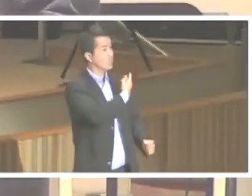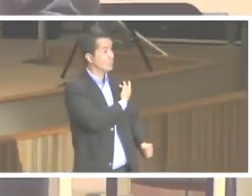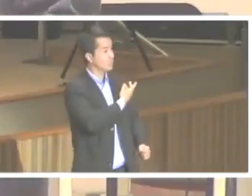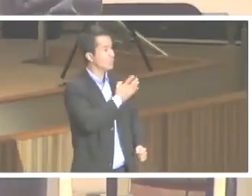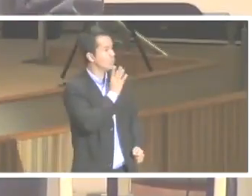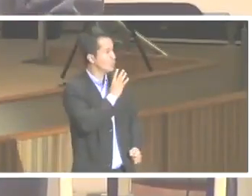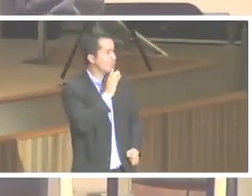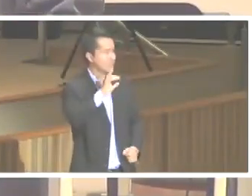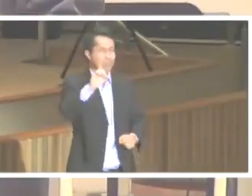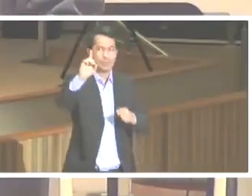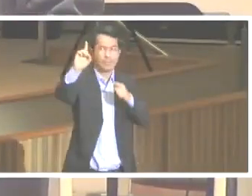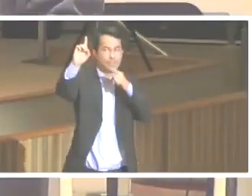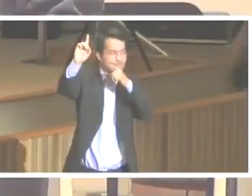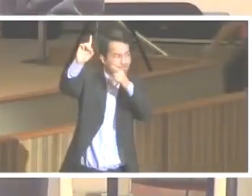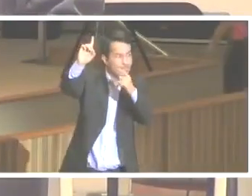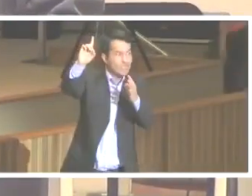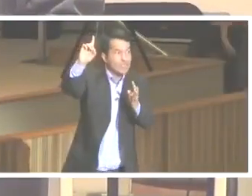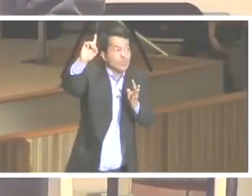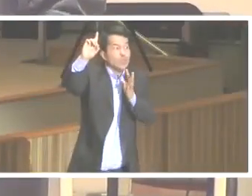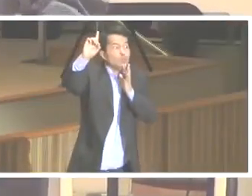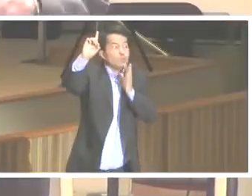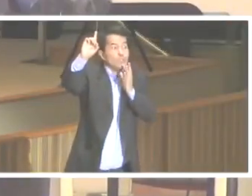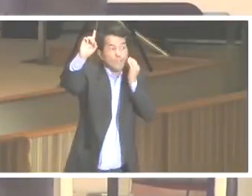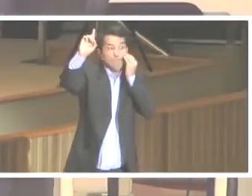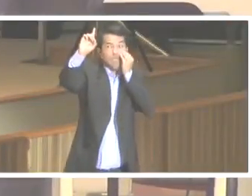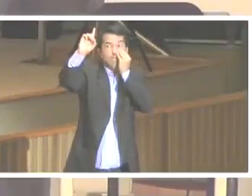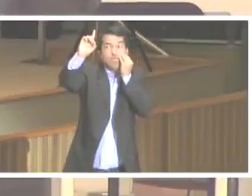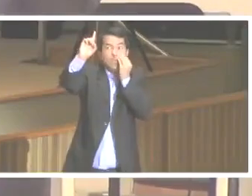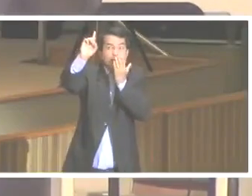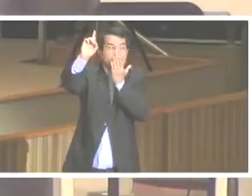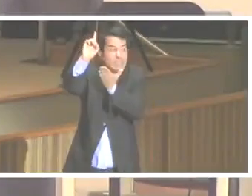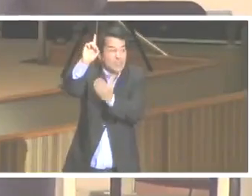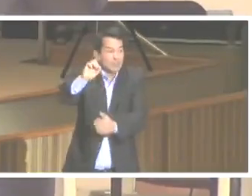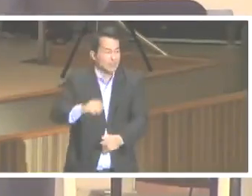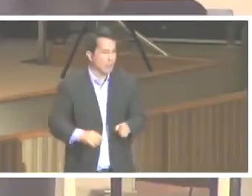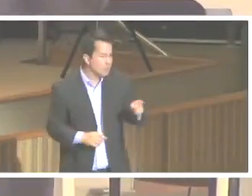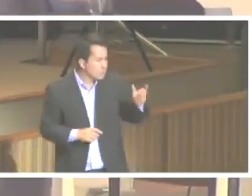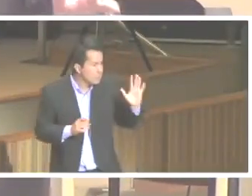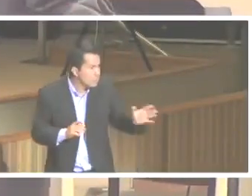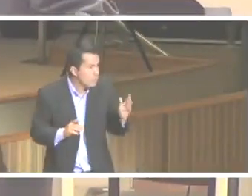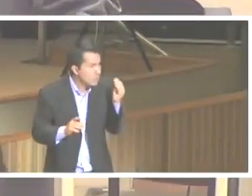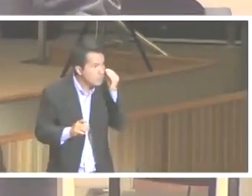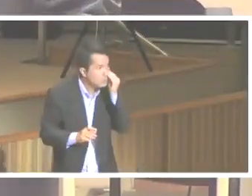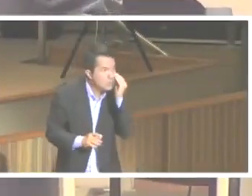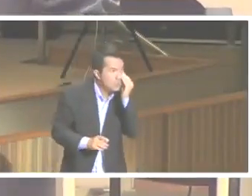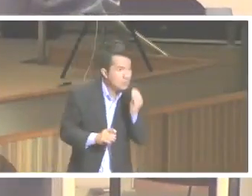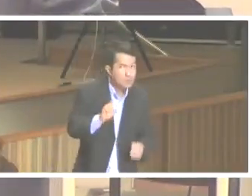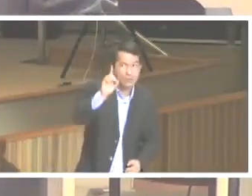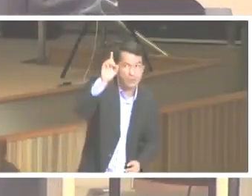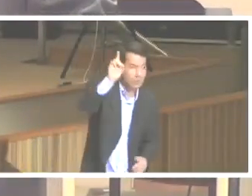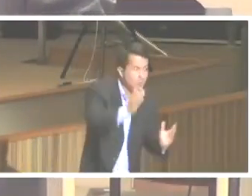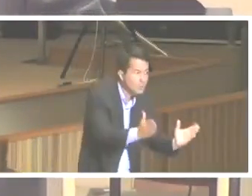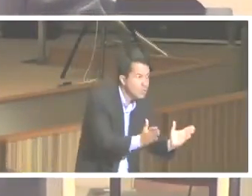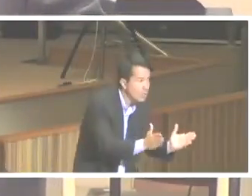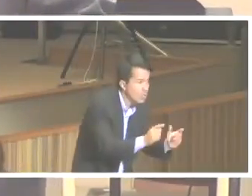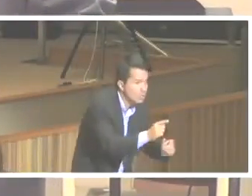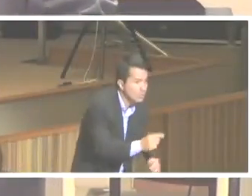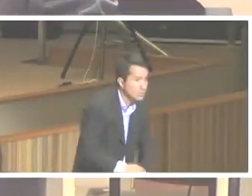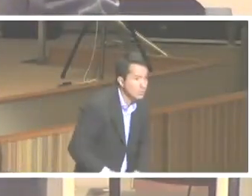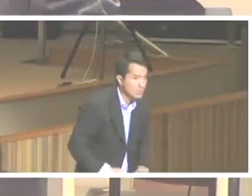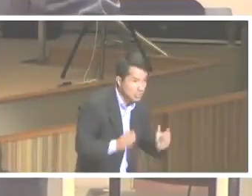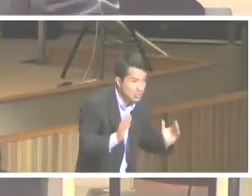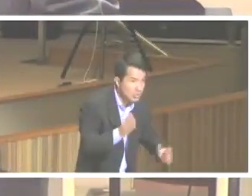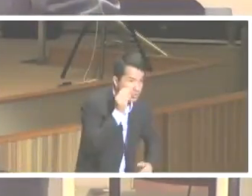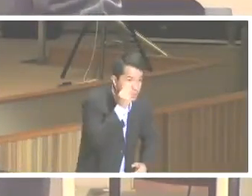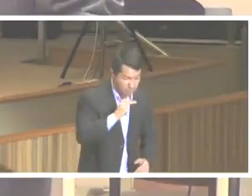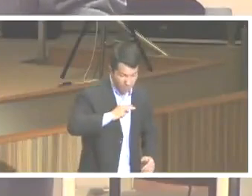carácter você conhece a natureza o caráter de deus eu quero dizer